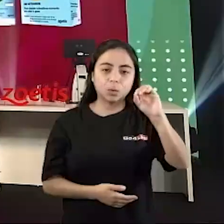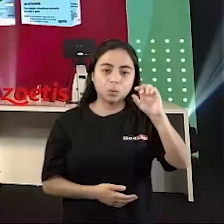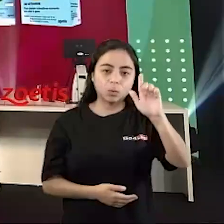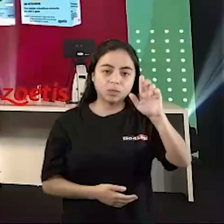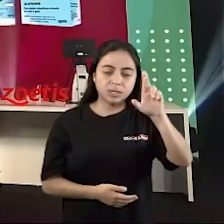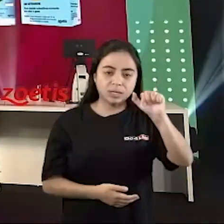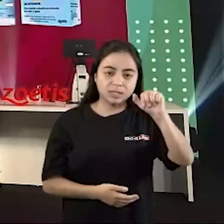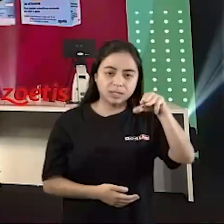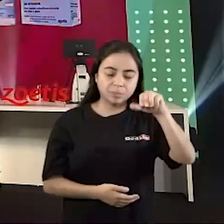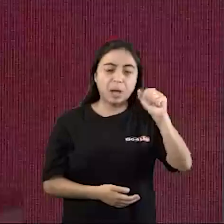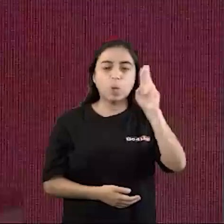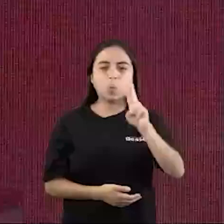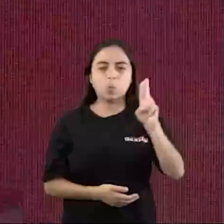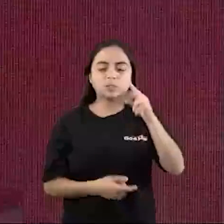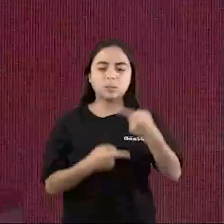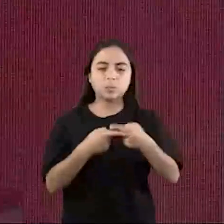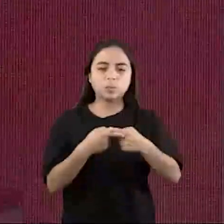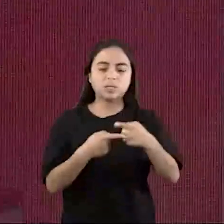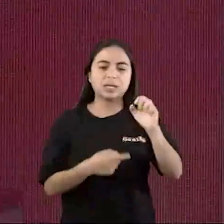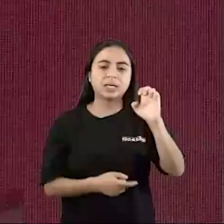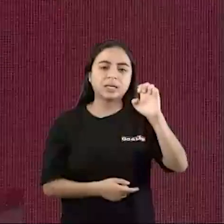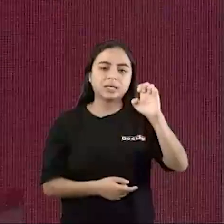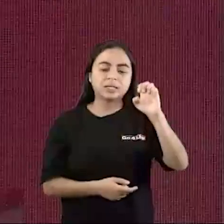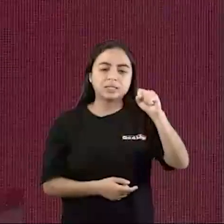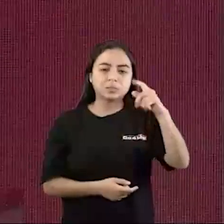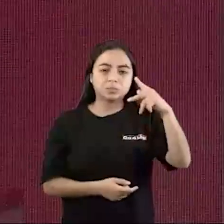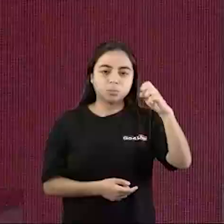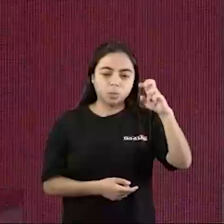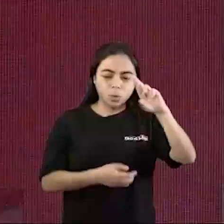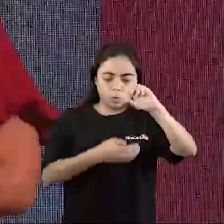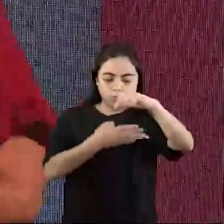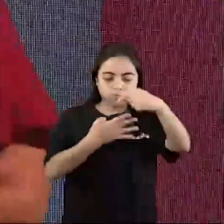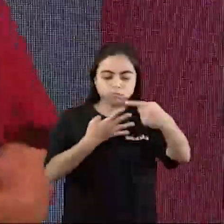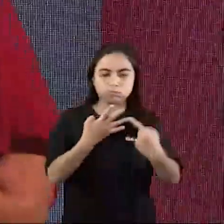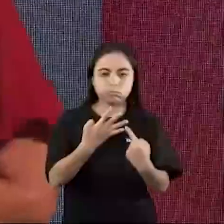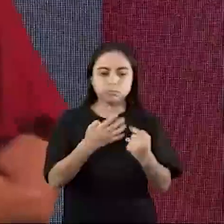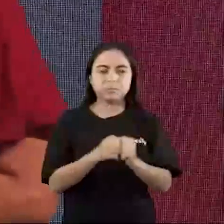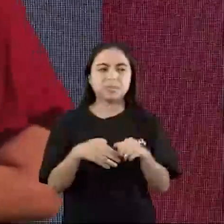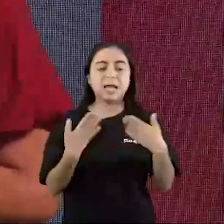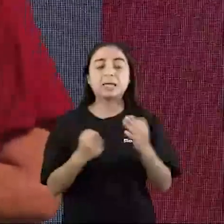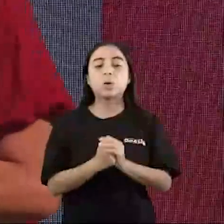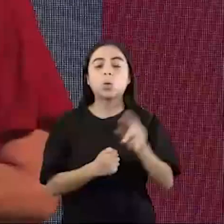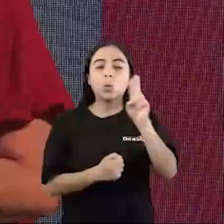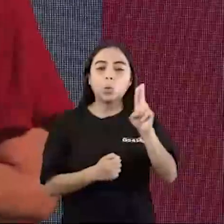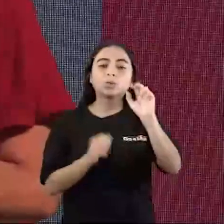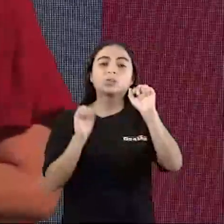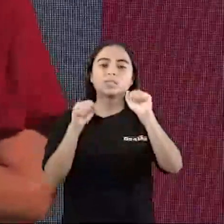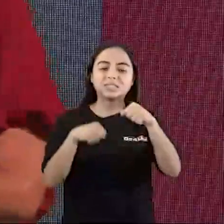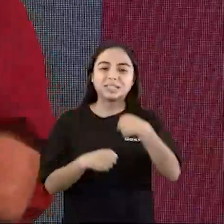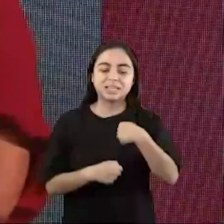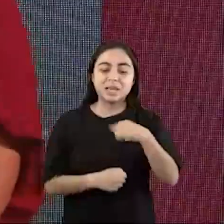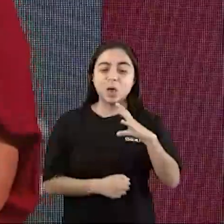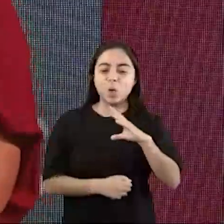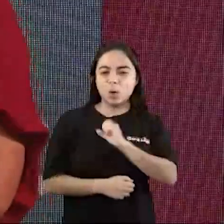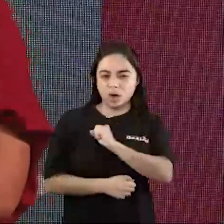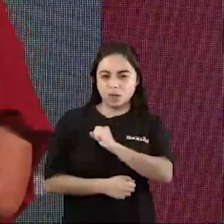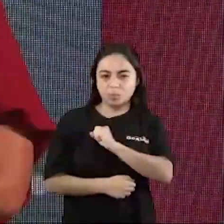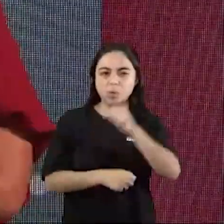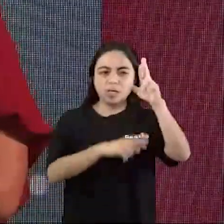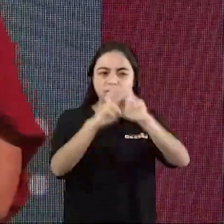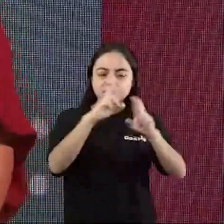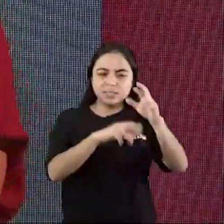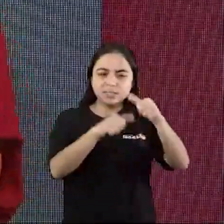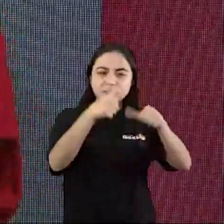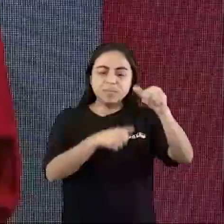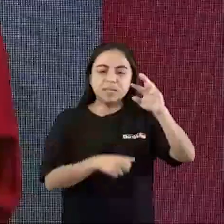pela possibilidade de esporos e dermatófito ou demodex? Seria extremamente útil, e eu amo tricografia. Se você